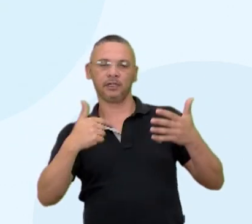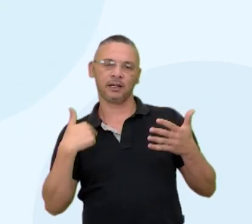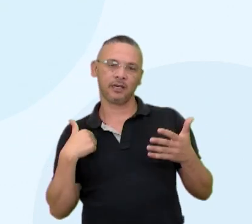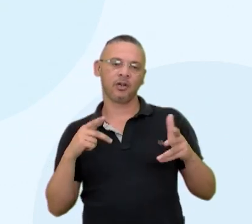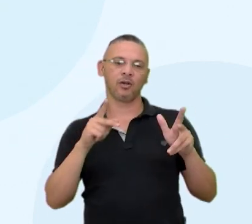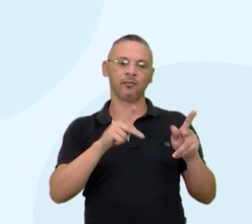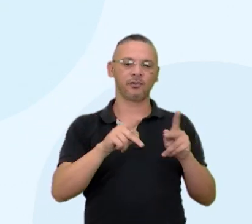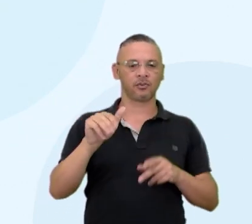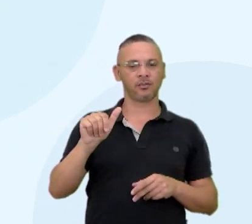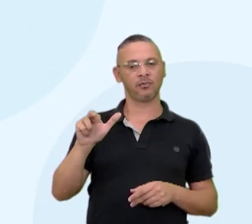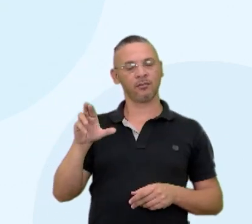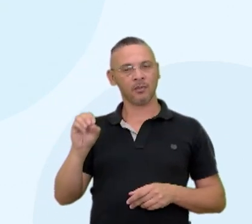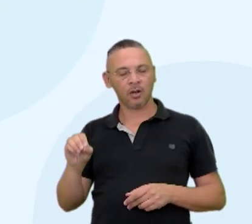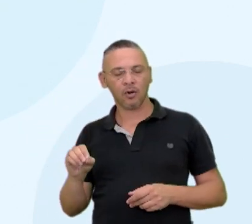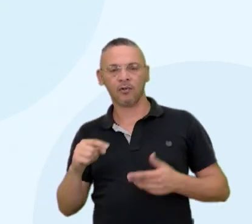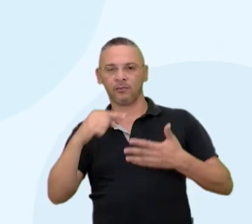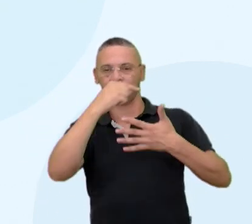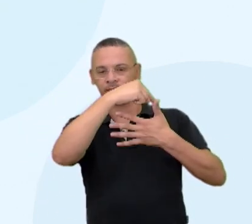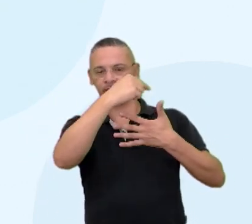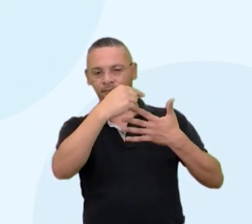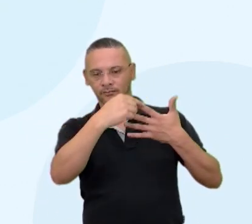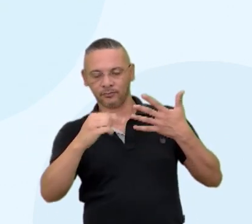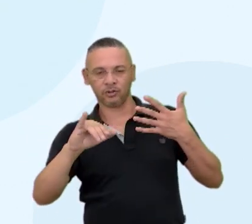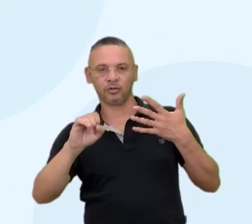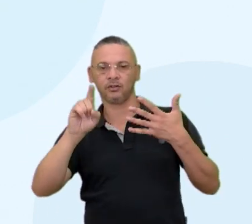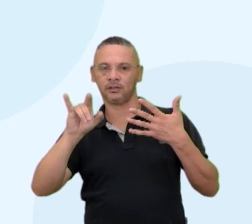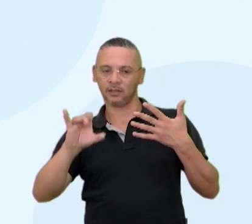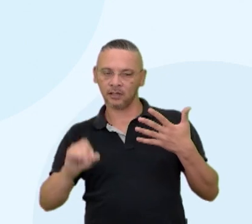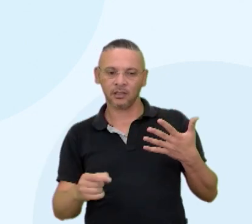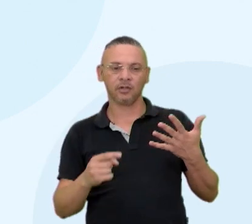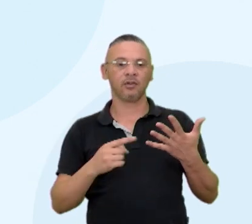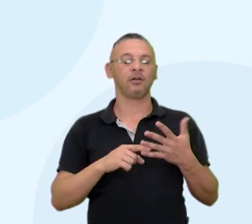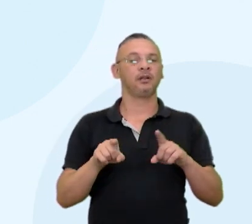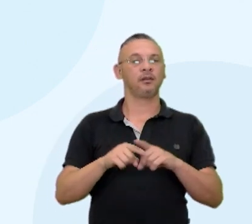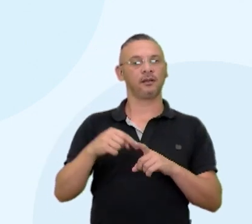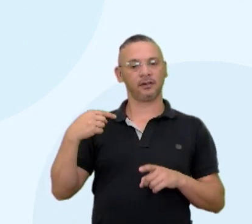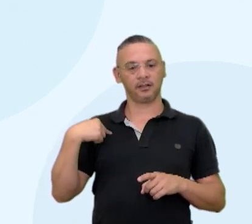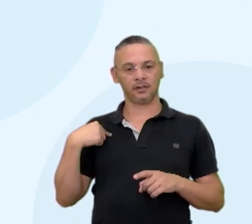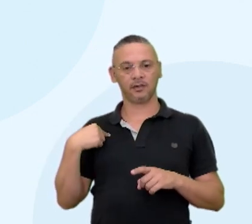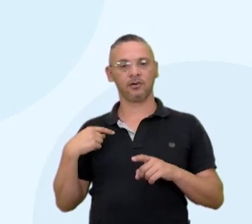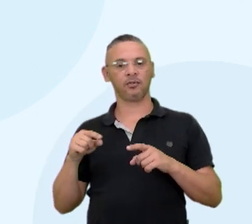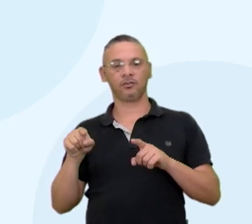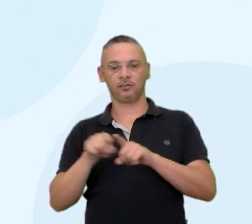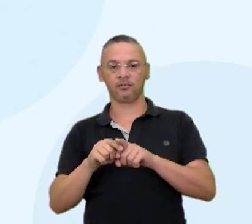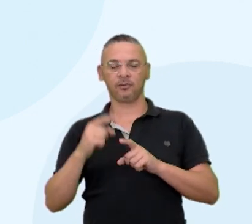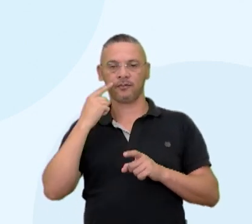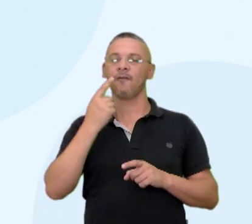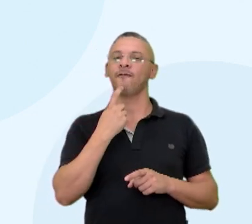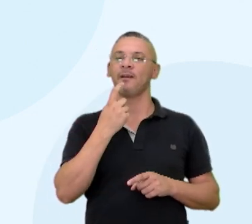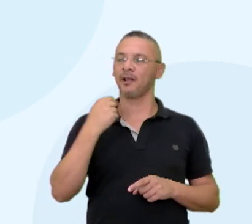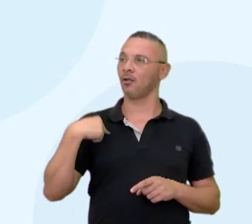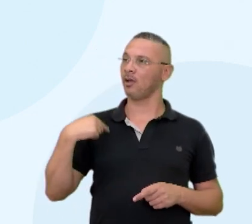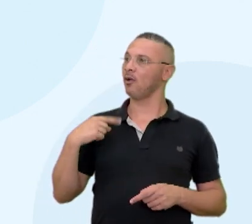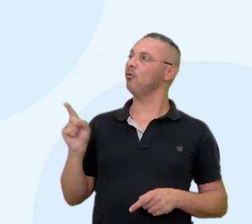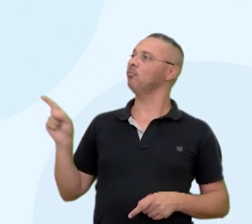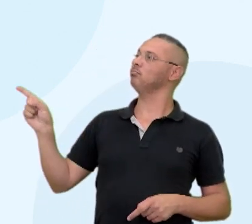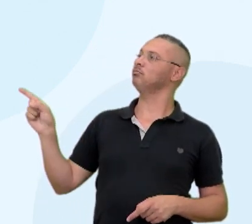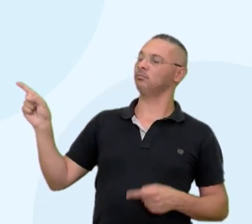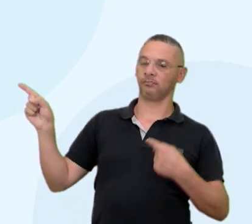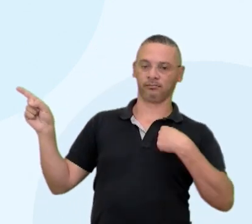Farias, aqui é a professora Mara Valéria, aqui é o professor Josério que falam com vocês. Eu estou nesta seta enorme aí, Observatório da